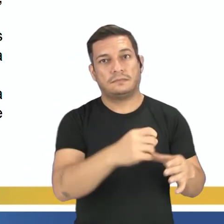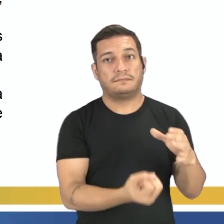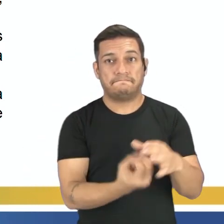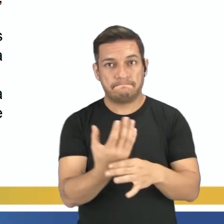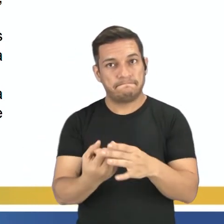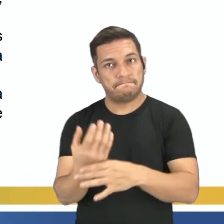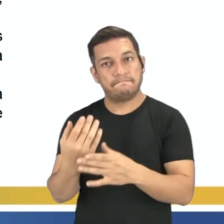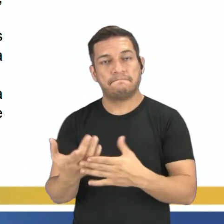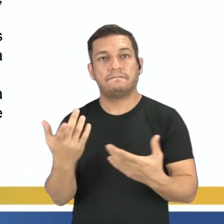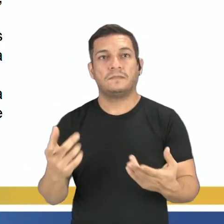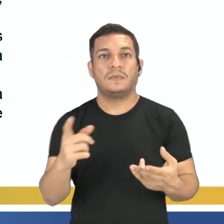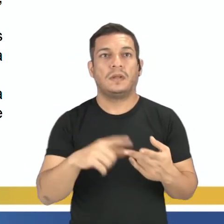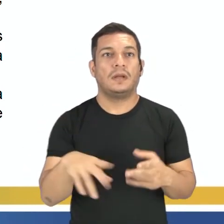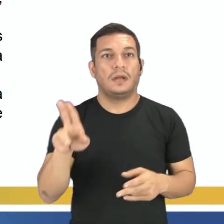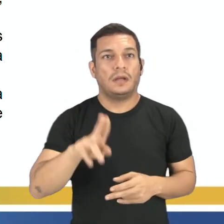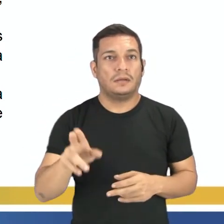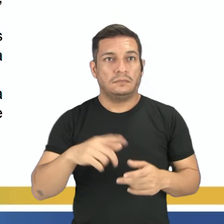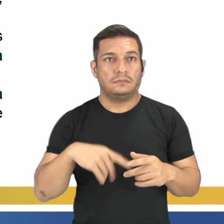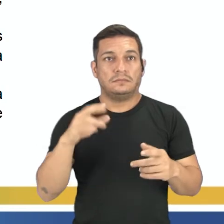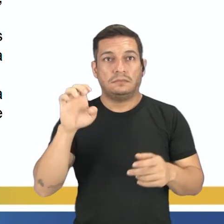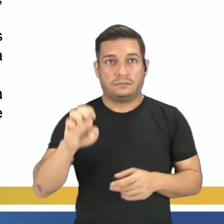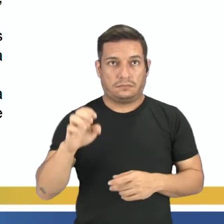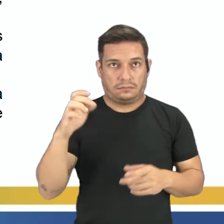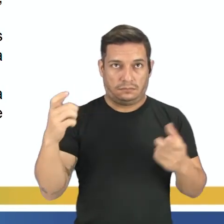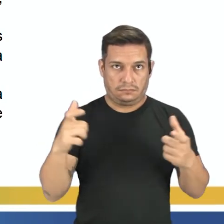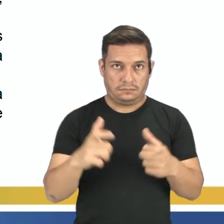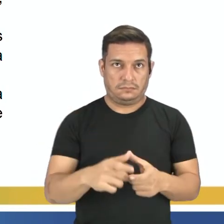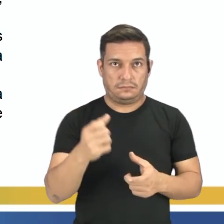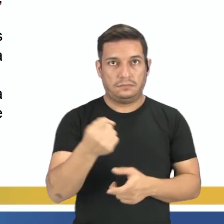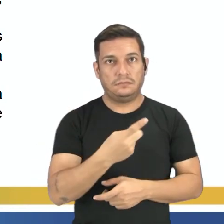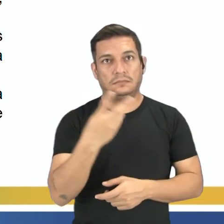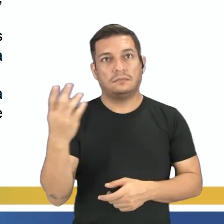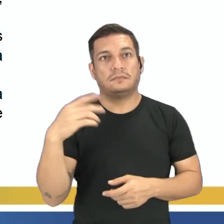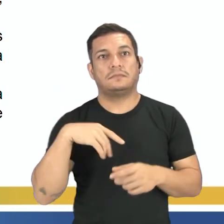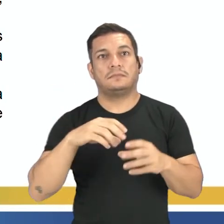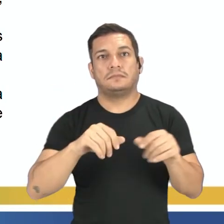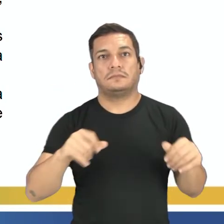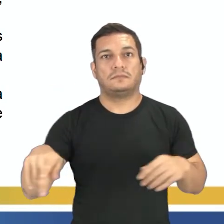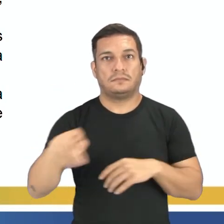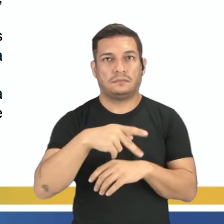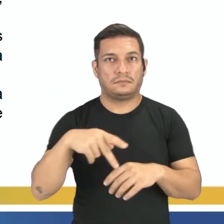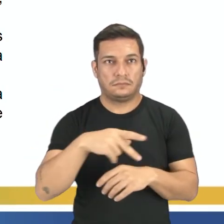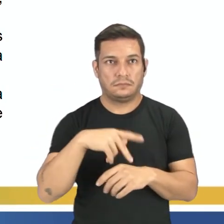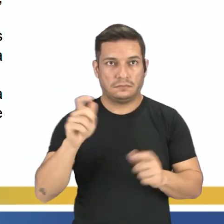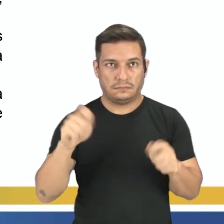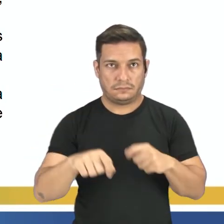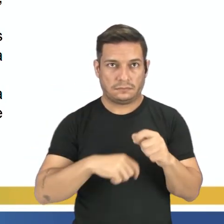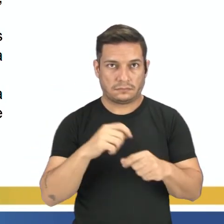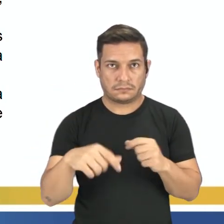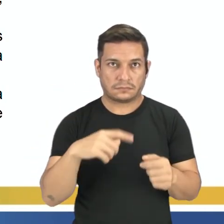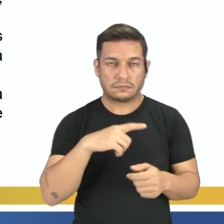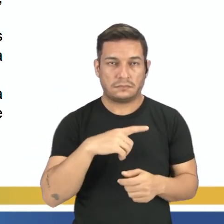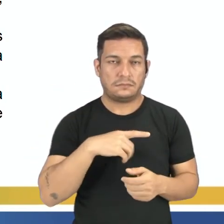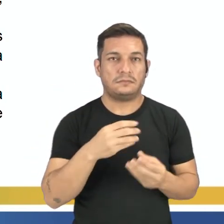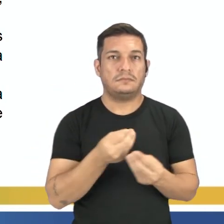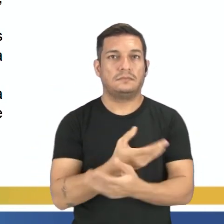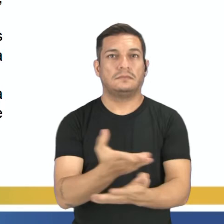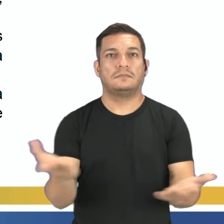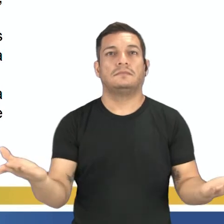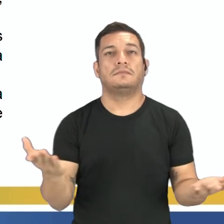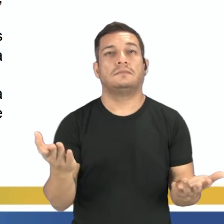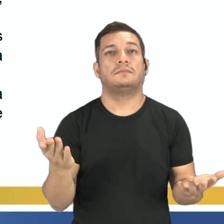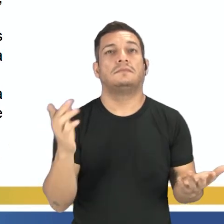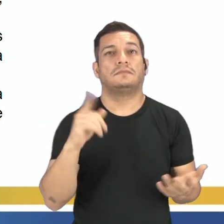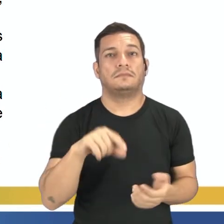pequeno número de terras improdutivas no país faz com que não seja possível realizar nenhuma